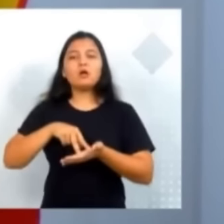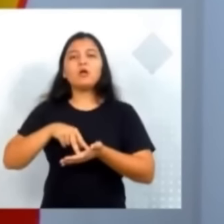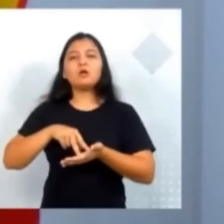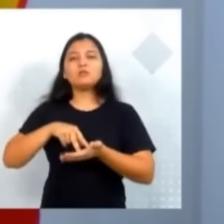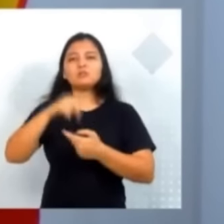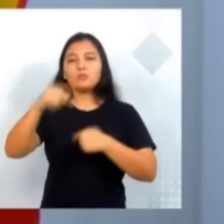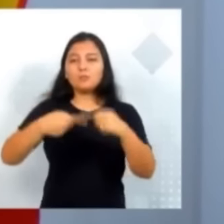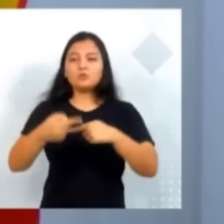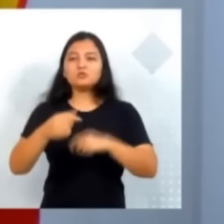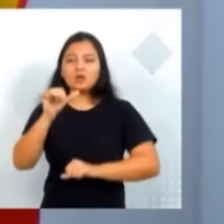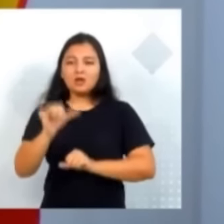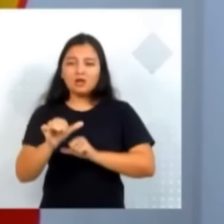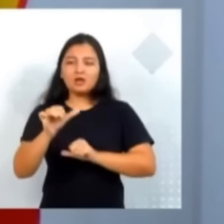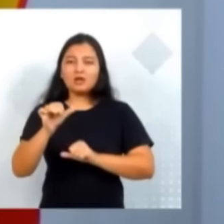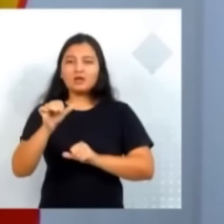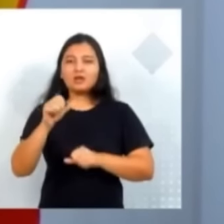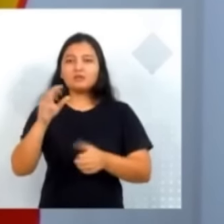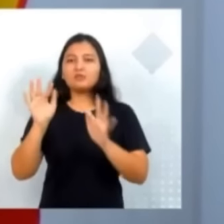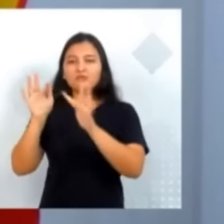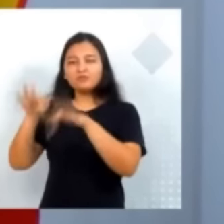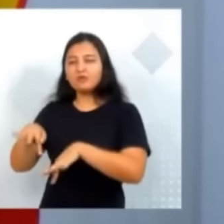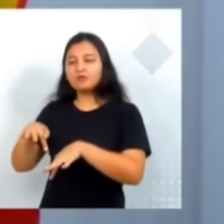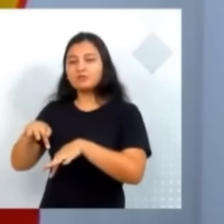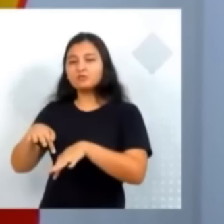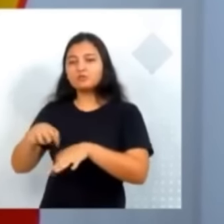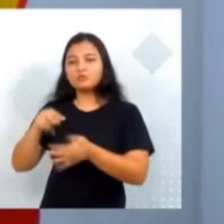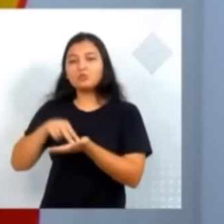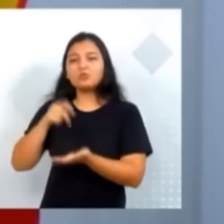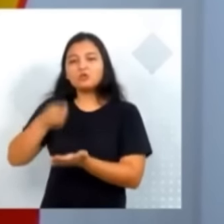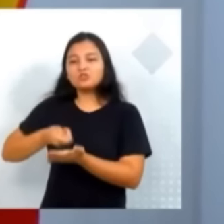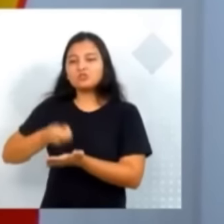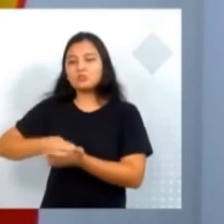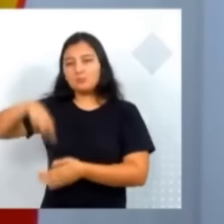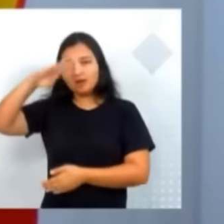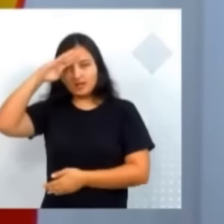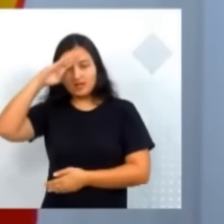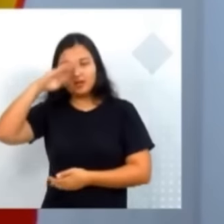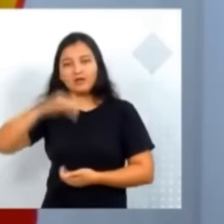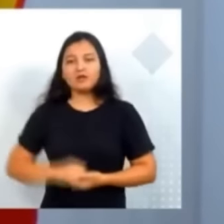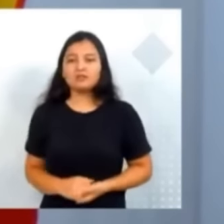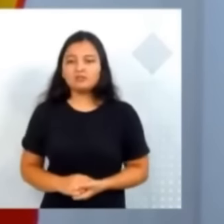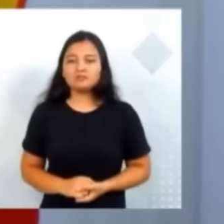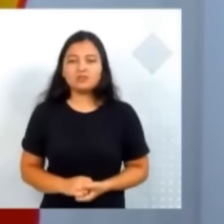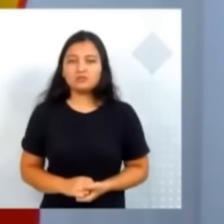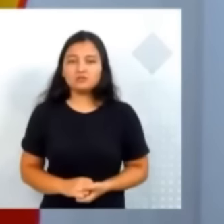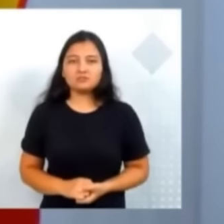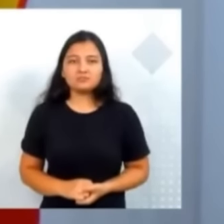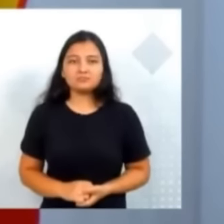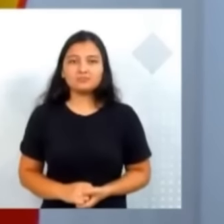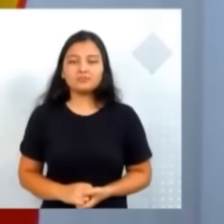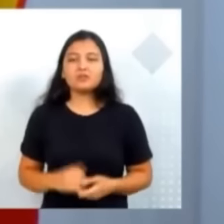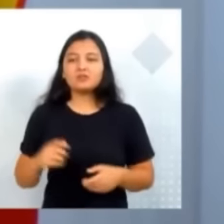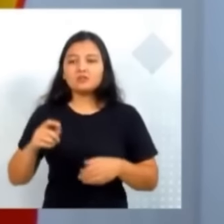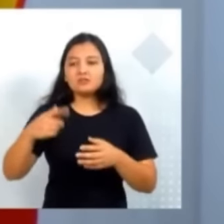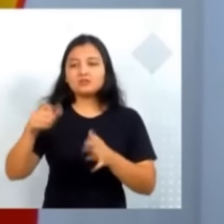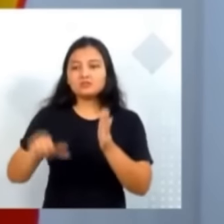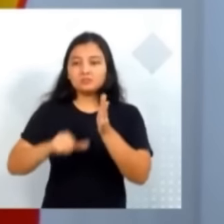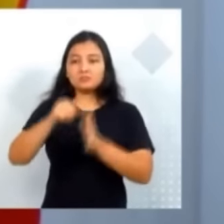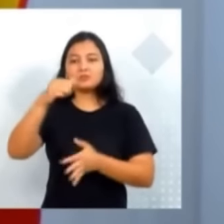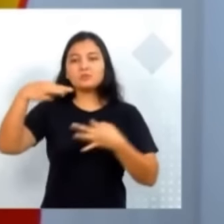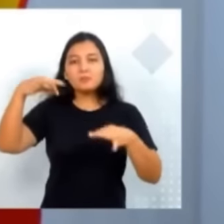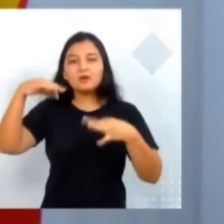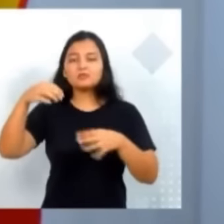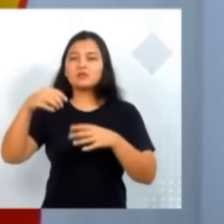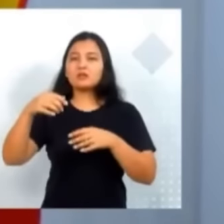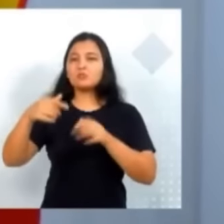redemocratização, após o fim do regime militar, já era um documento que nas suas bases norteadoras, no início, nas primeiras páginas, já previa uma educação